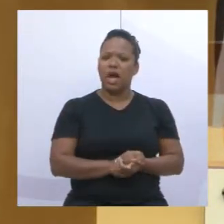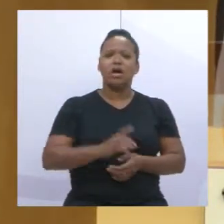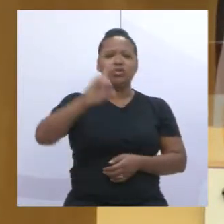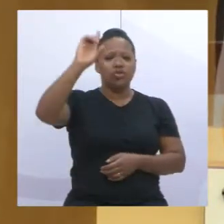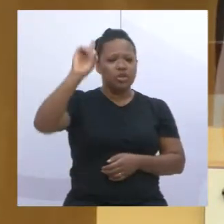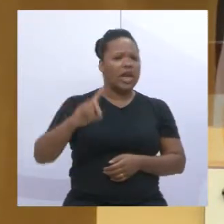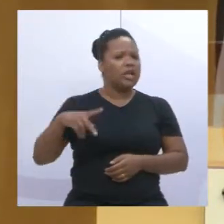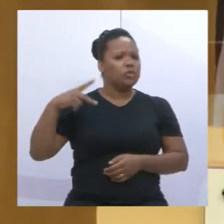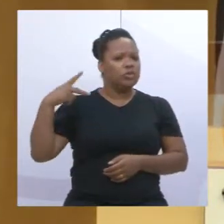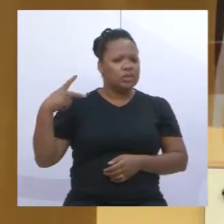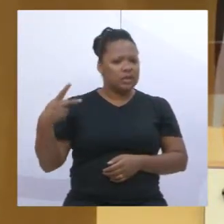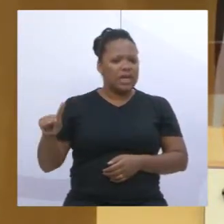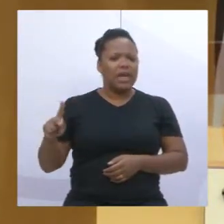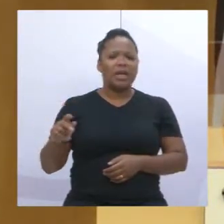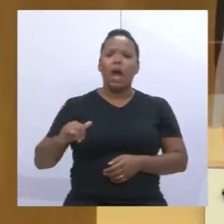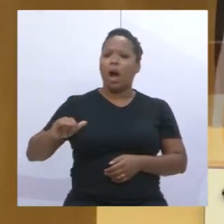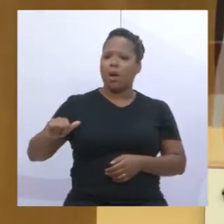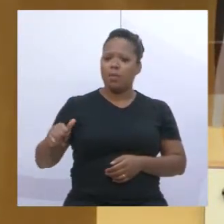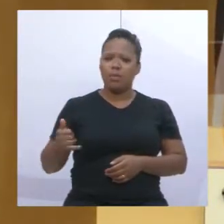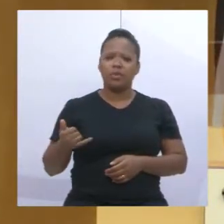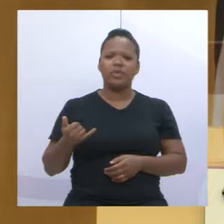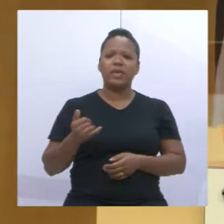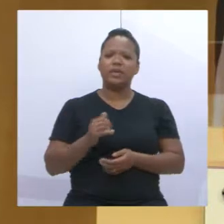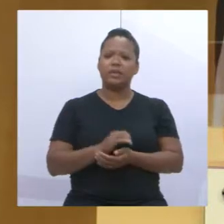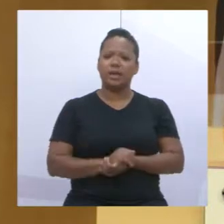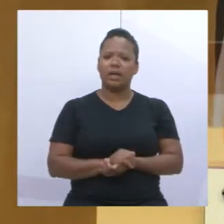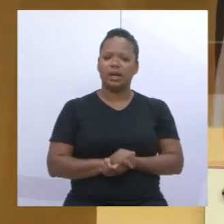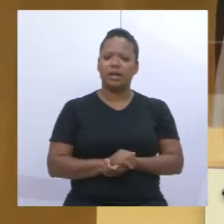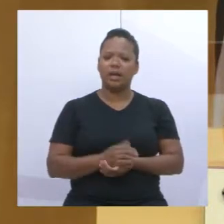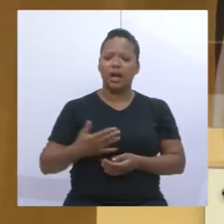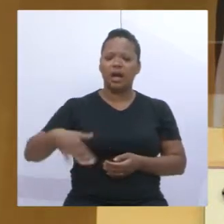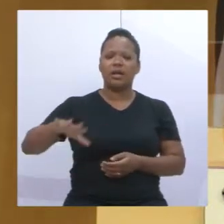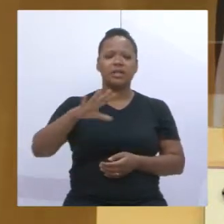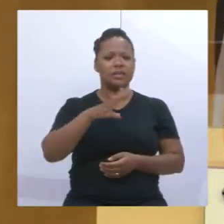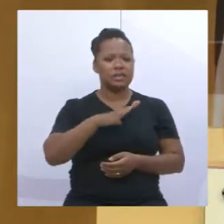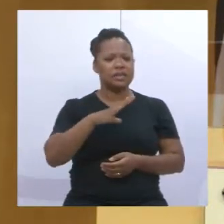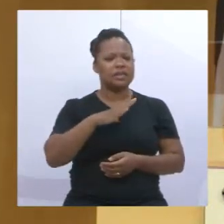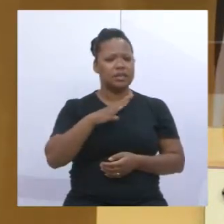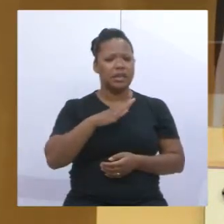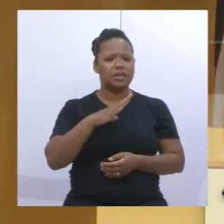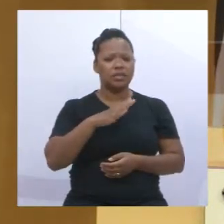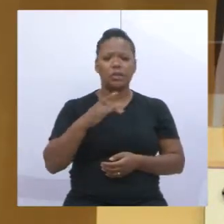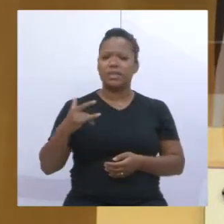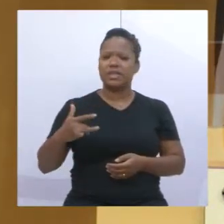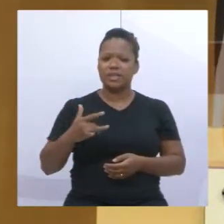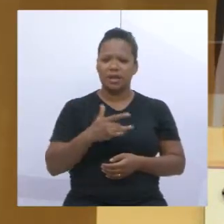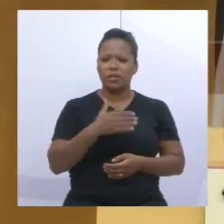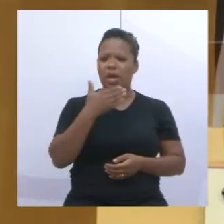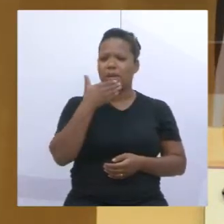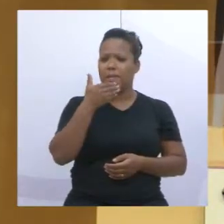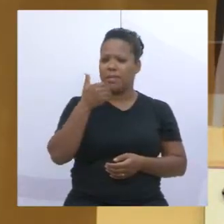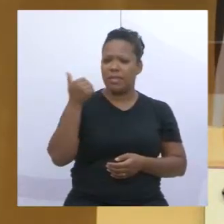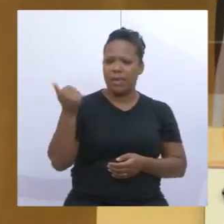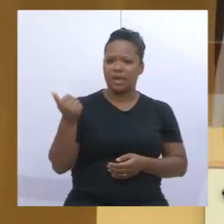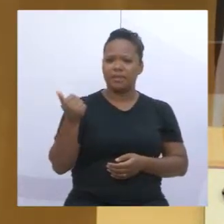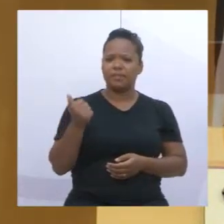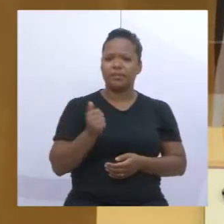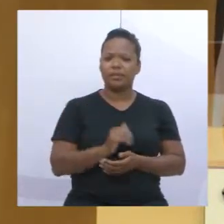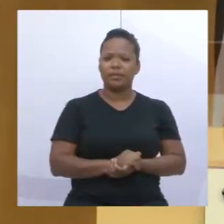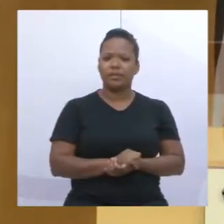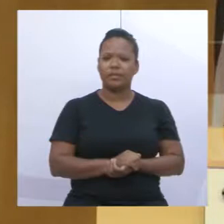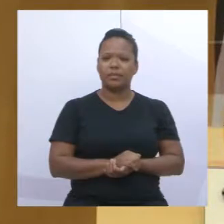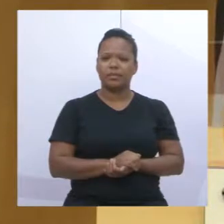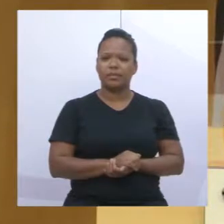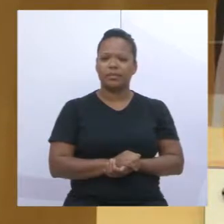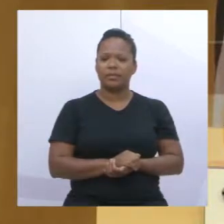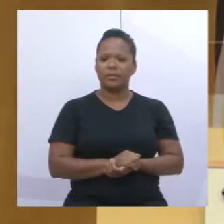povo, a essa população, a usufruir desse direito, para que a nossa cidade possa ter uma saúde melhor, possa ter uma saúde de